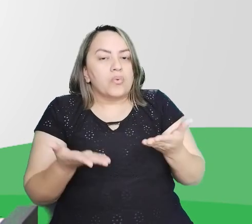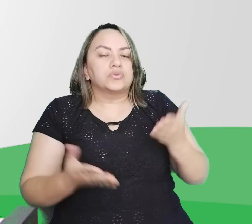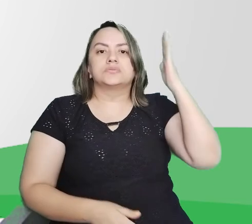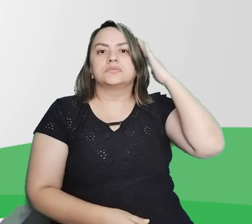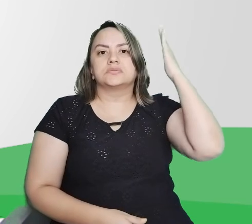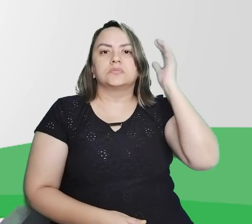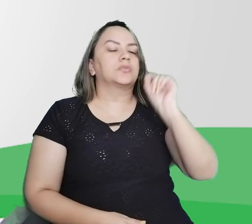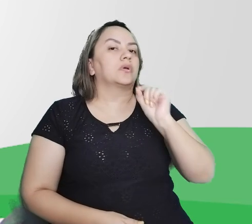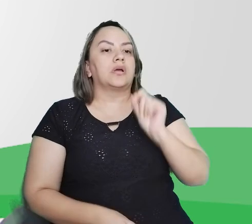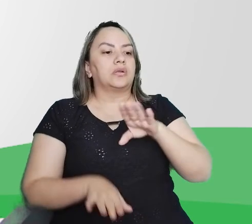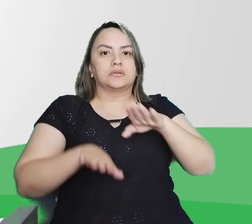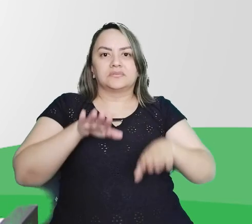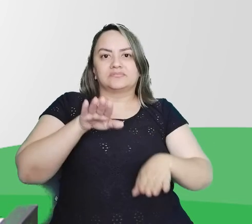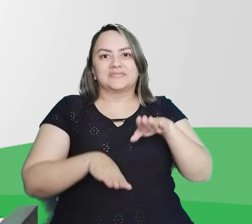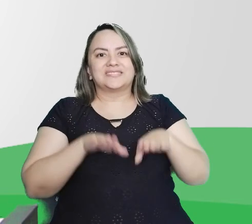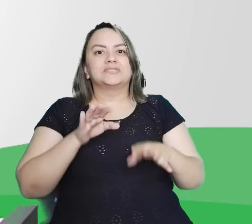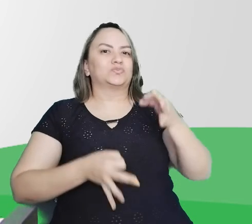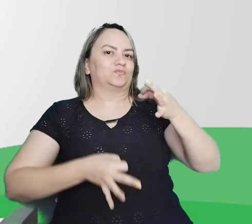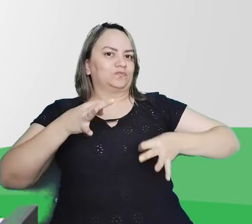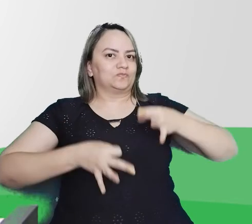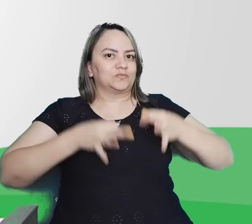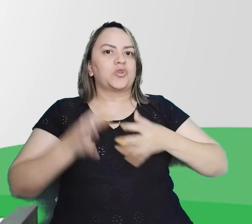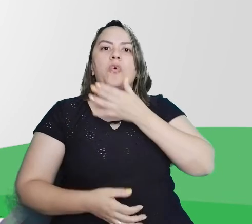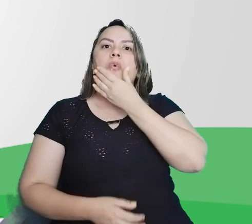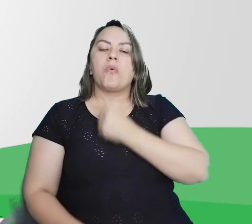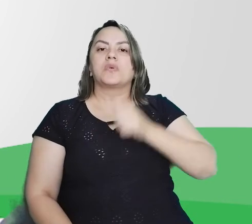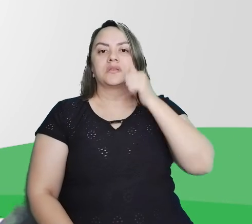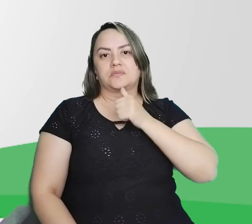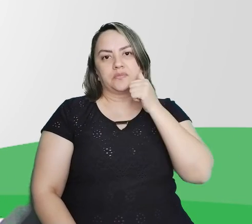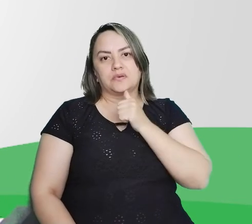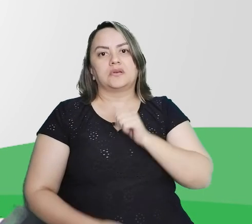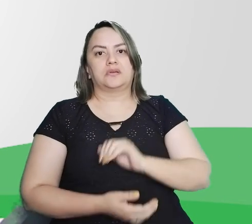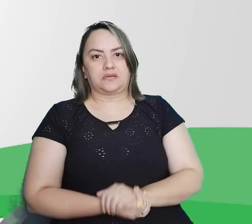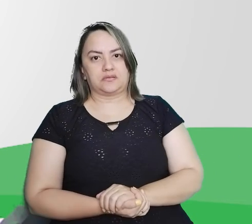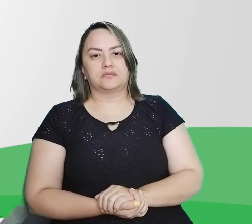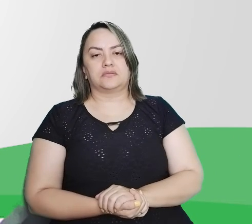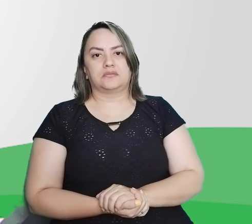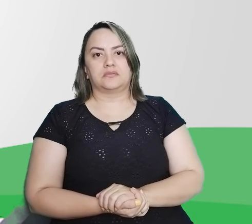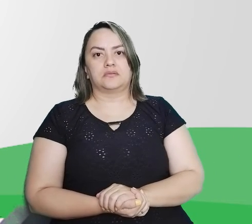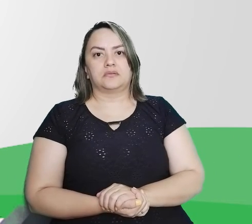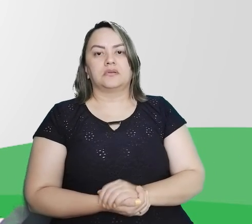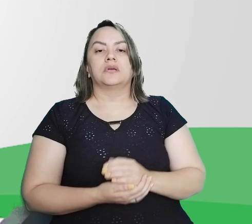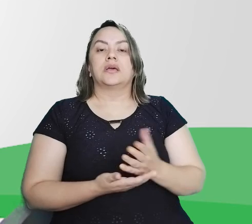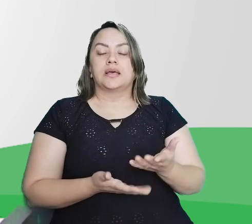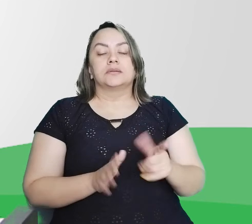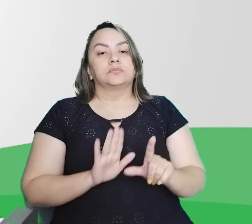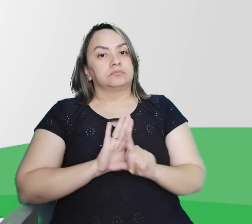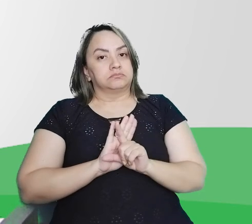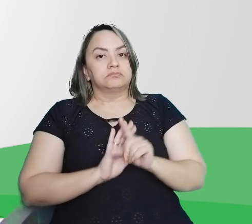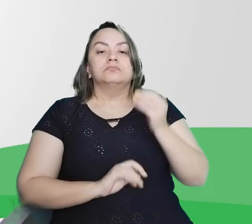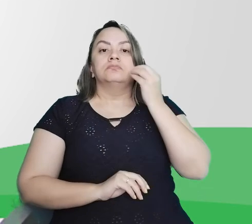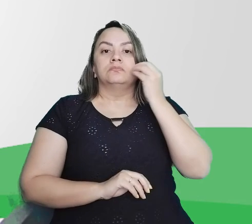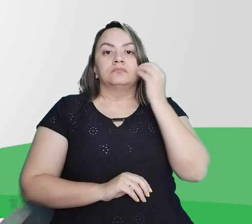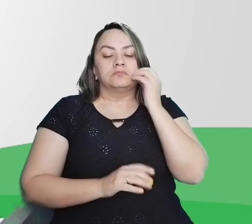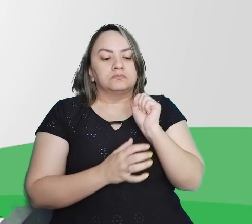homens e mulheres. Apesar da lei garantir a igualdade, cotidianamente e historicamente, homens e